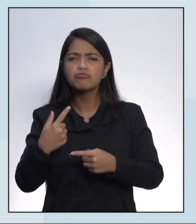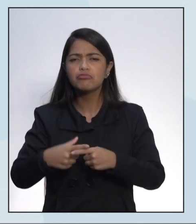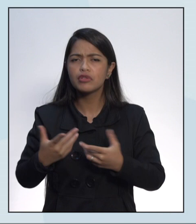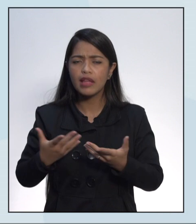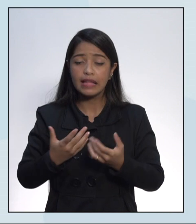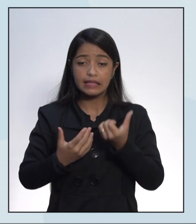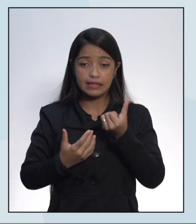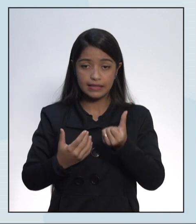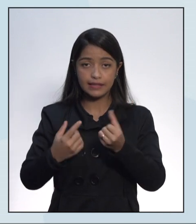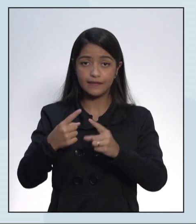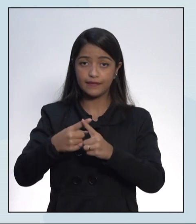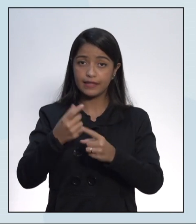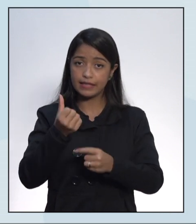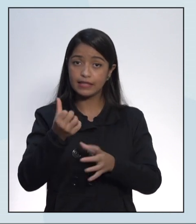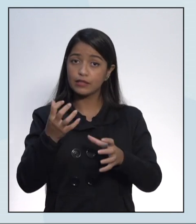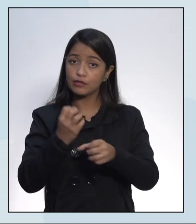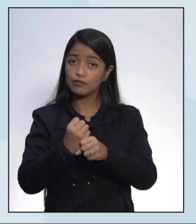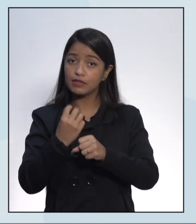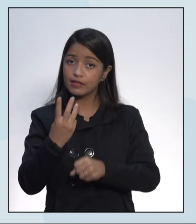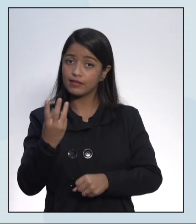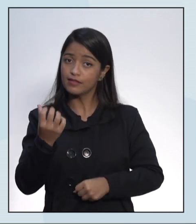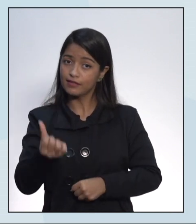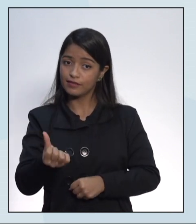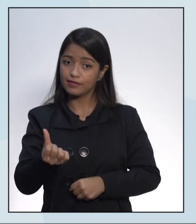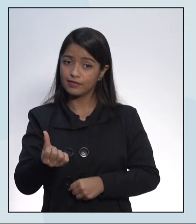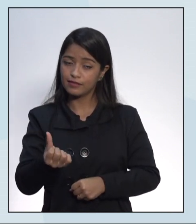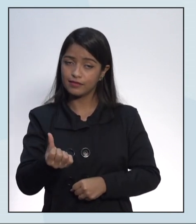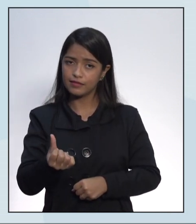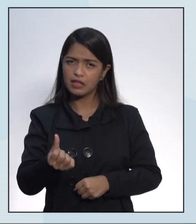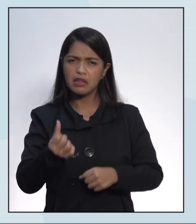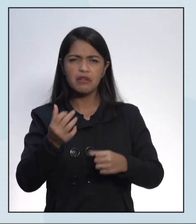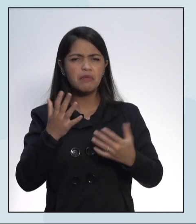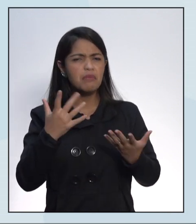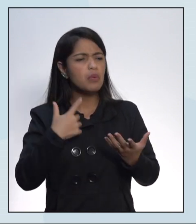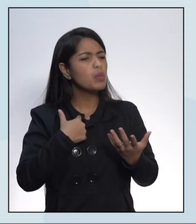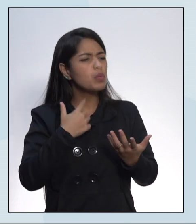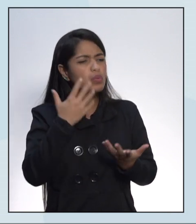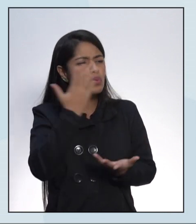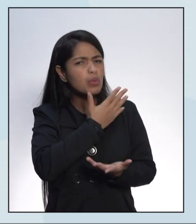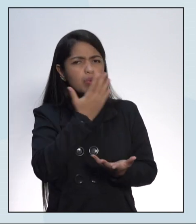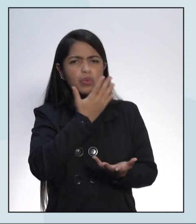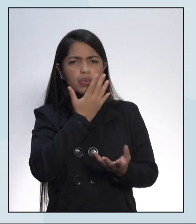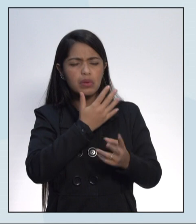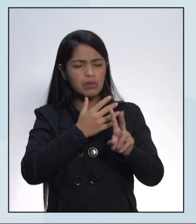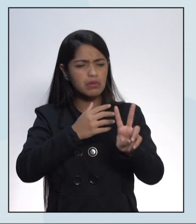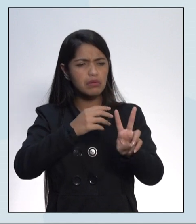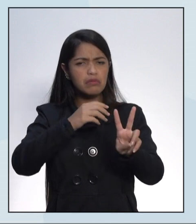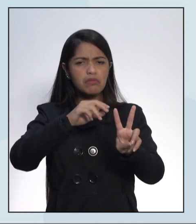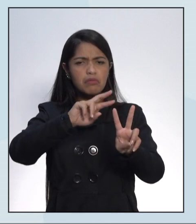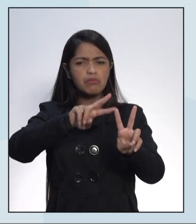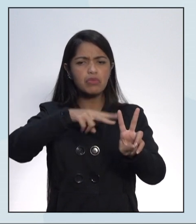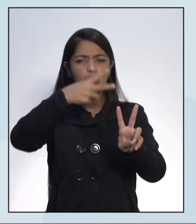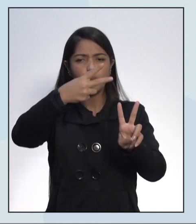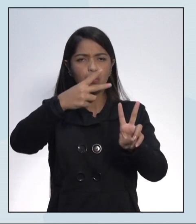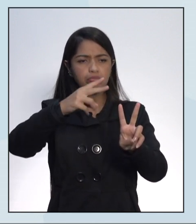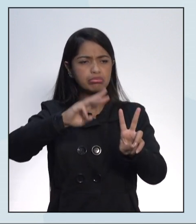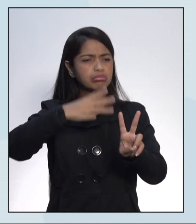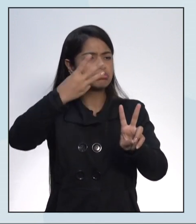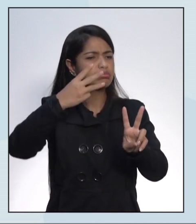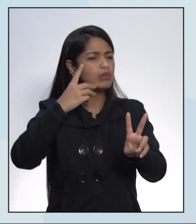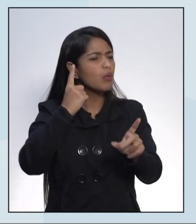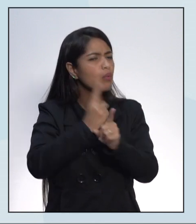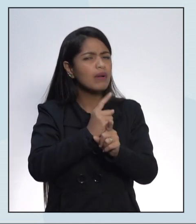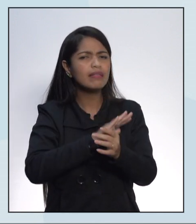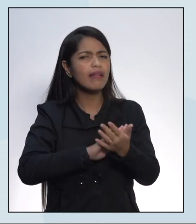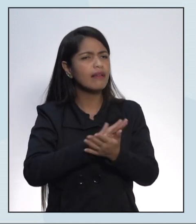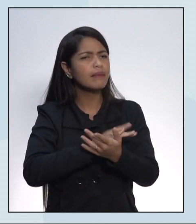igual a 36. Mas não está aparecendo raiz quadrada ali, não está aparecendo nenhum número no lugar de n. Por quê? Bom, isso